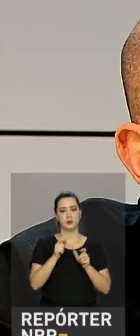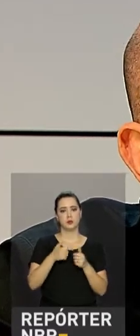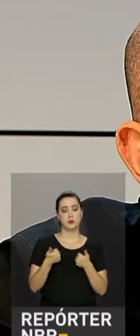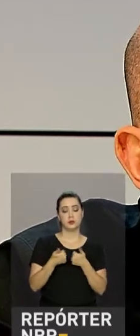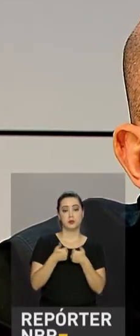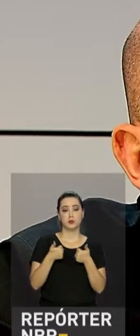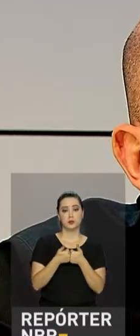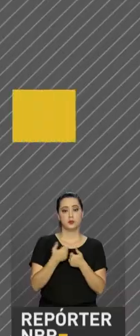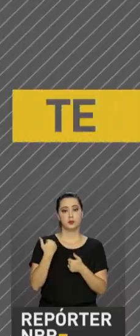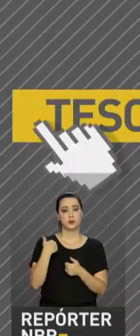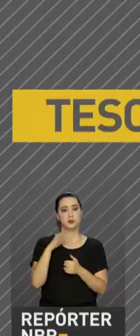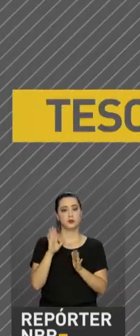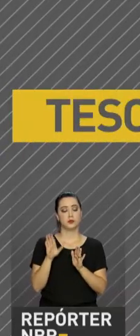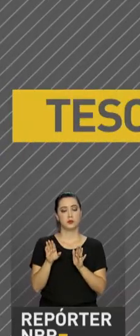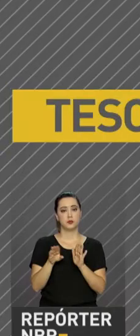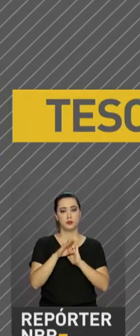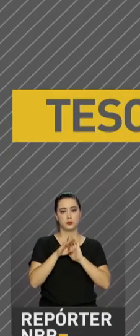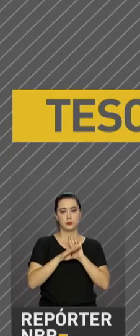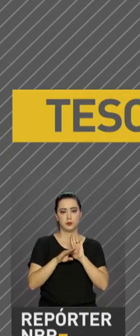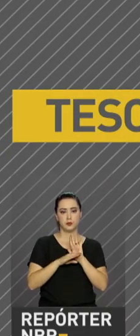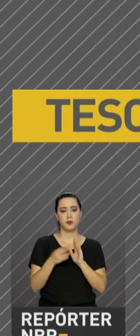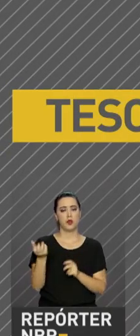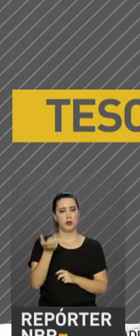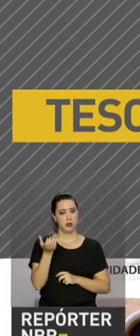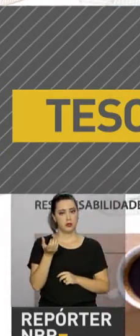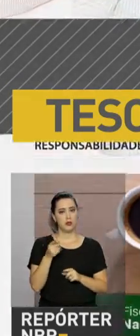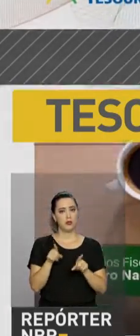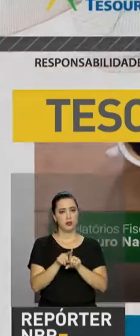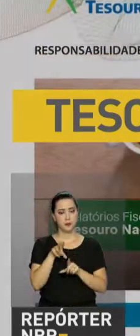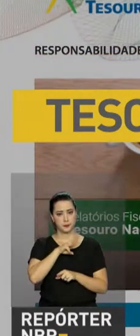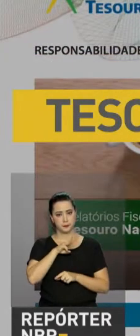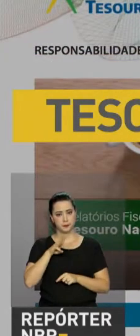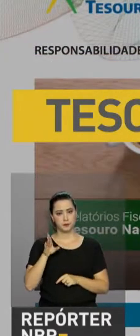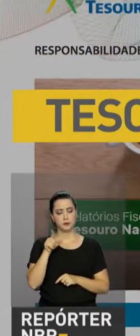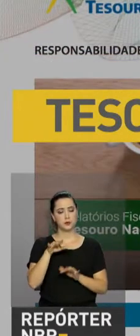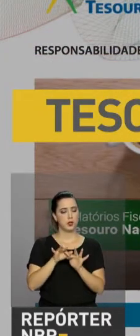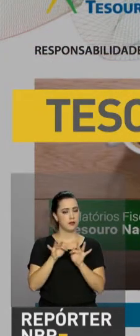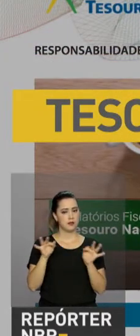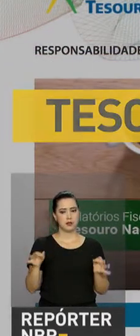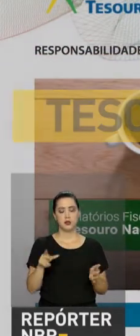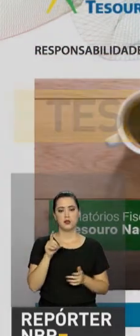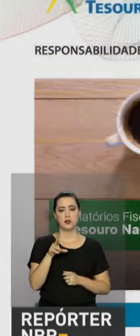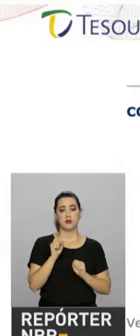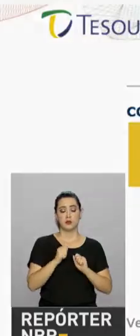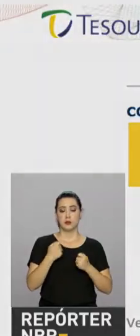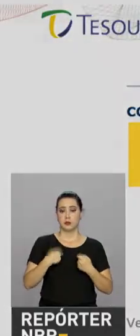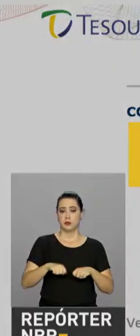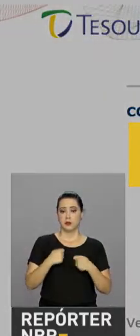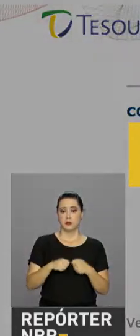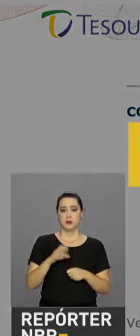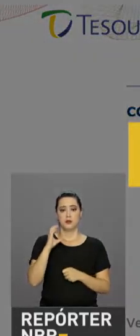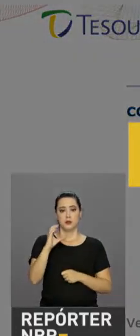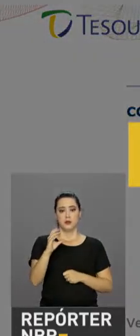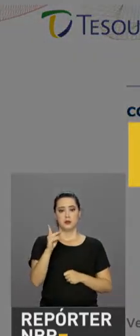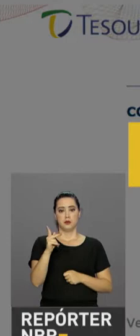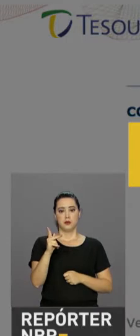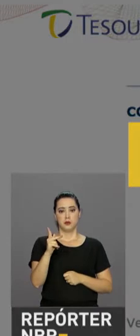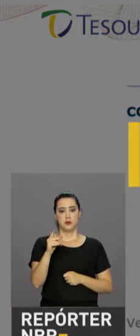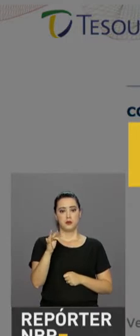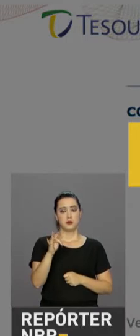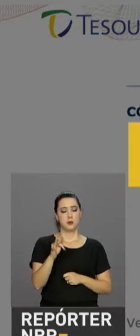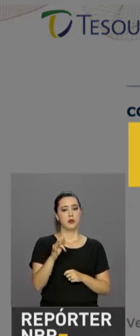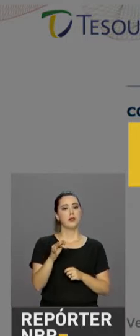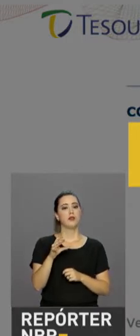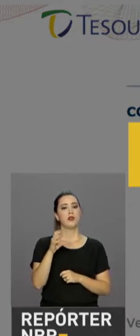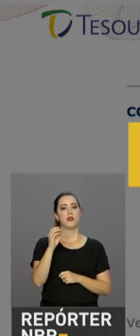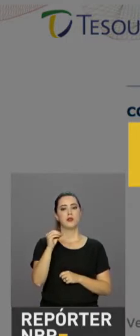aproxime mais programa e quer investir no tesouro direto o processo é simples você precisa ter um cpf e uma conta em